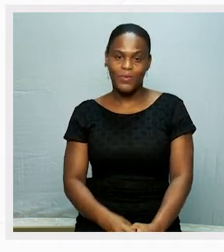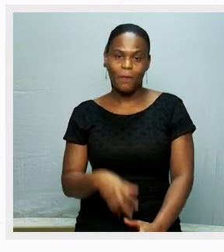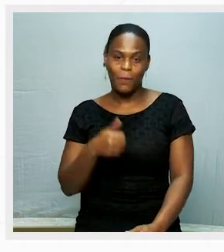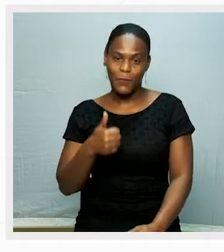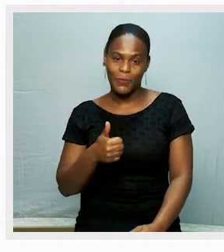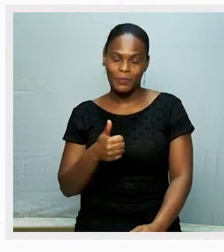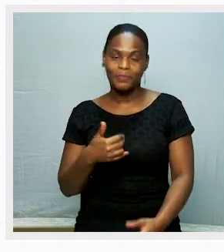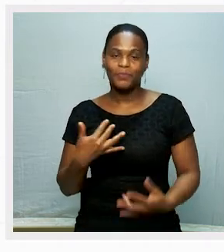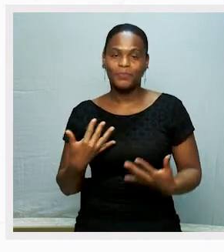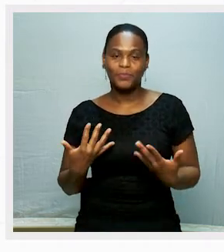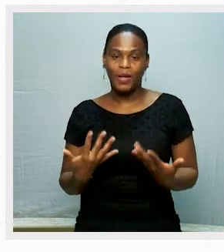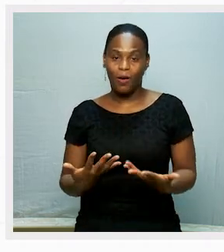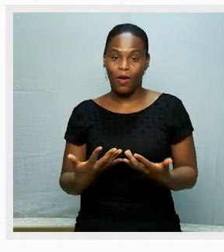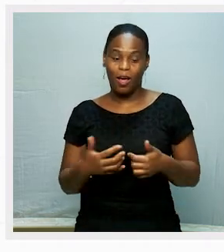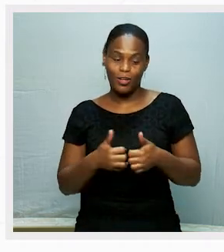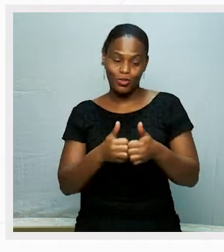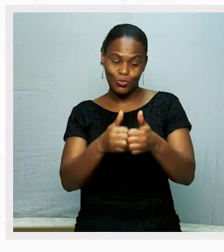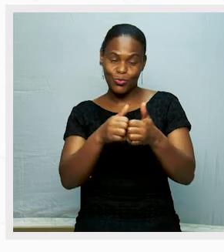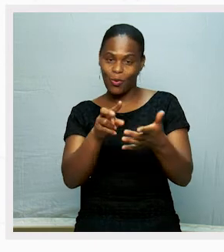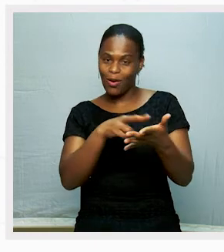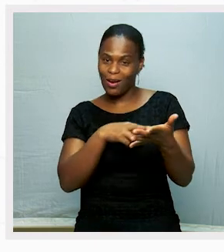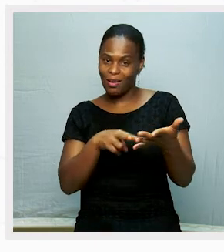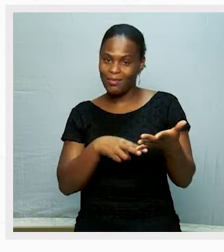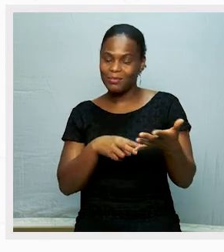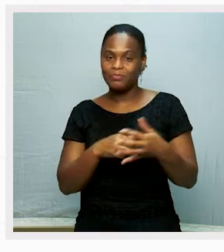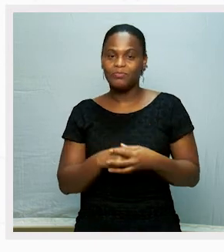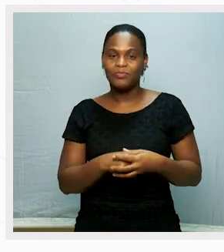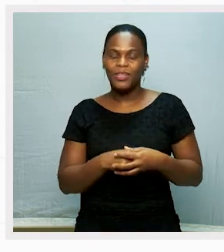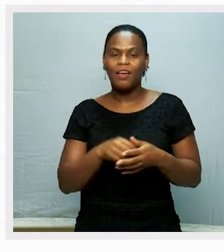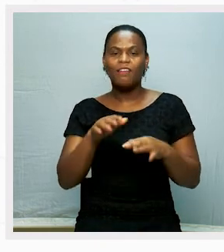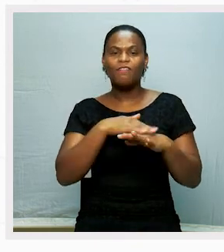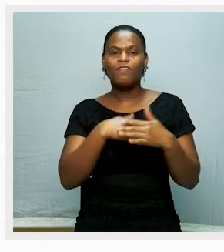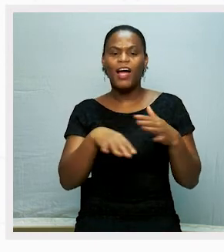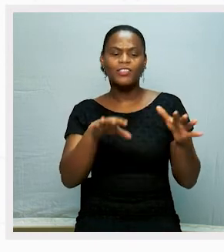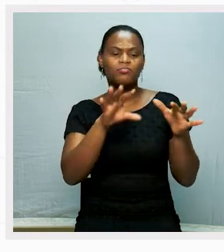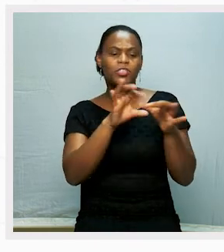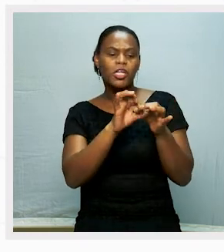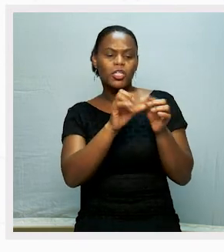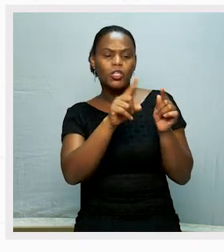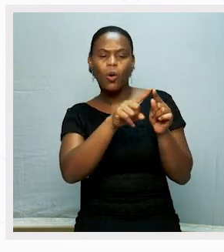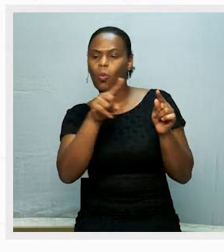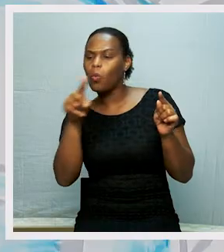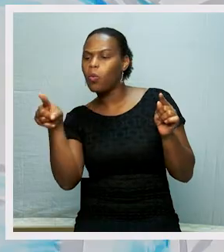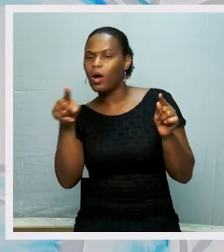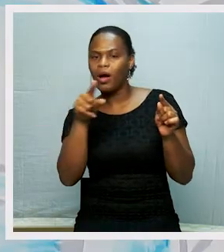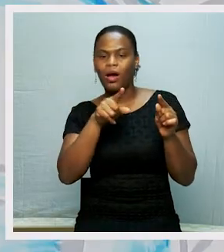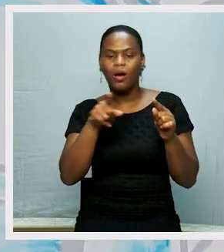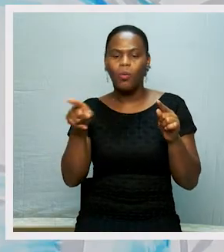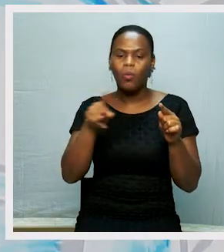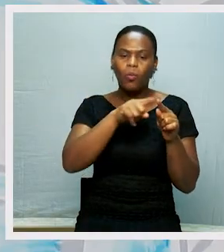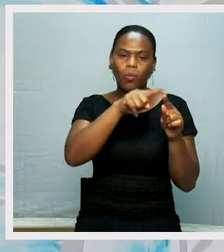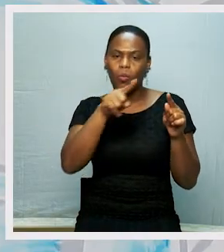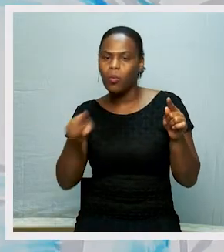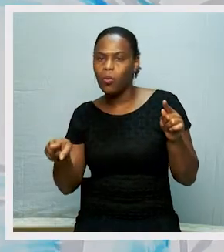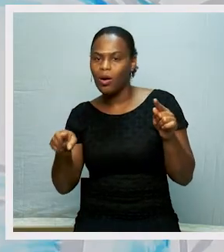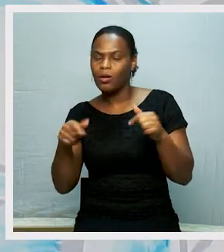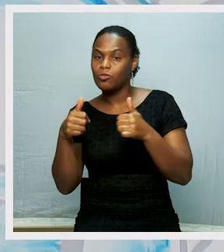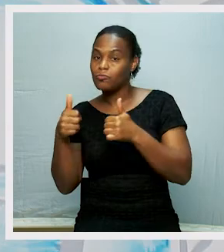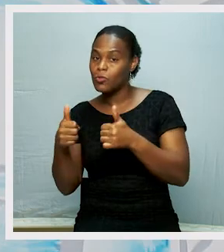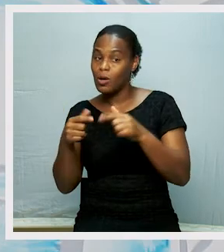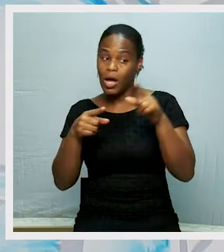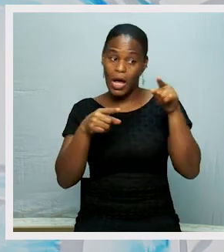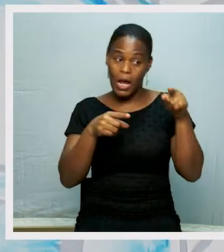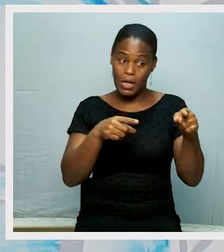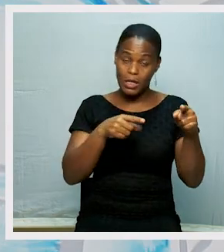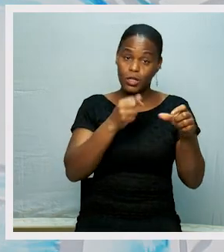Exato. Agora, juntos, vamos, estabeleçam a ligação de forma correta. De um lado temos